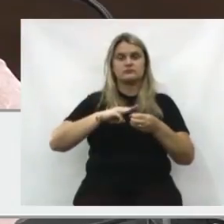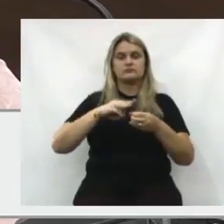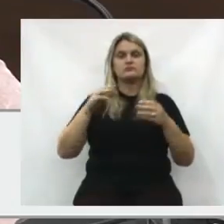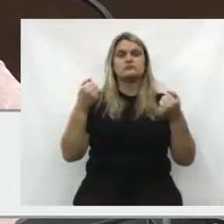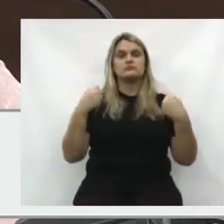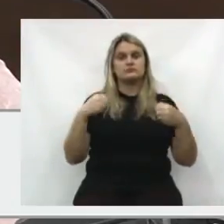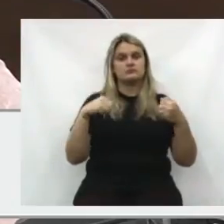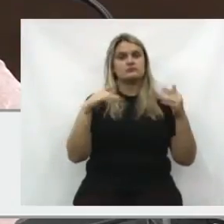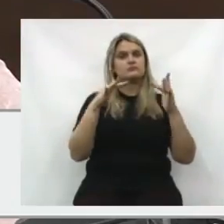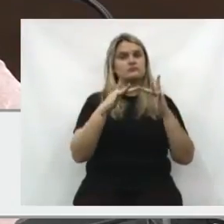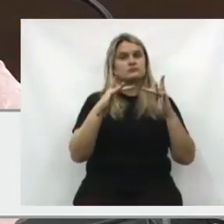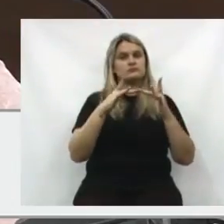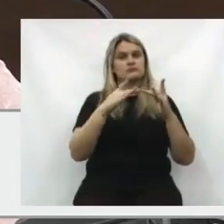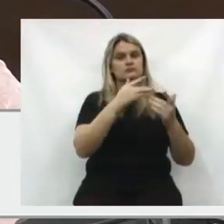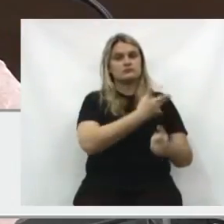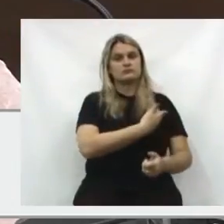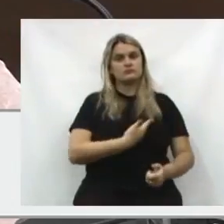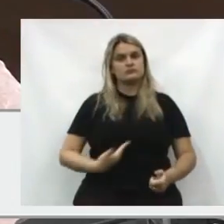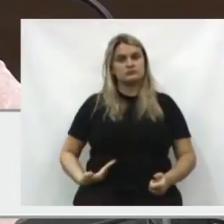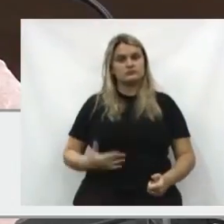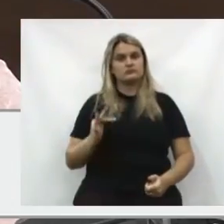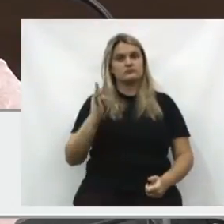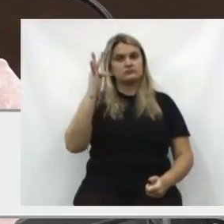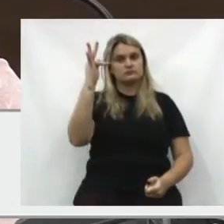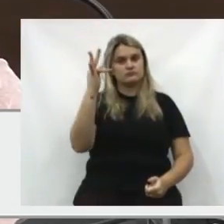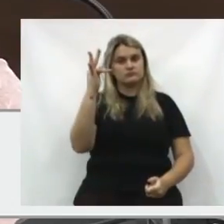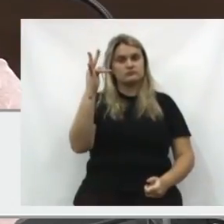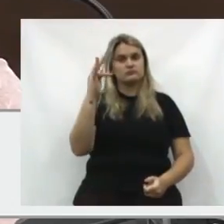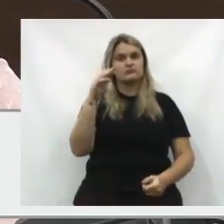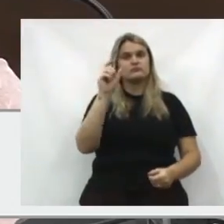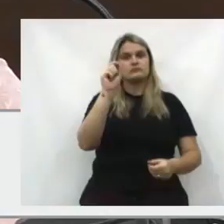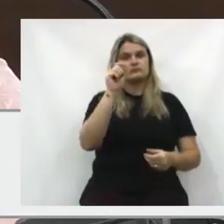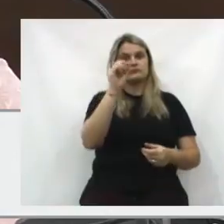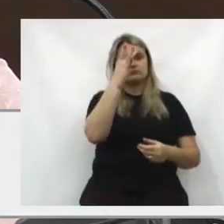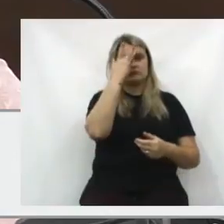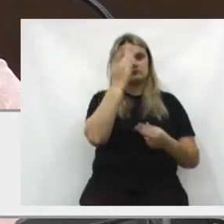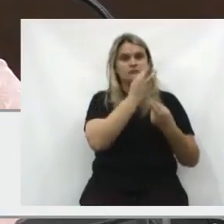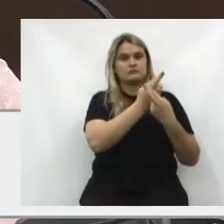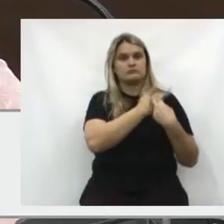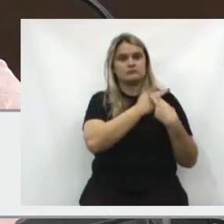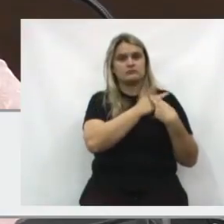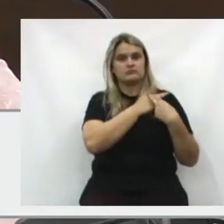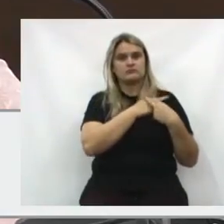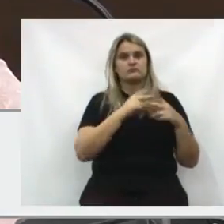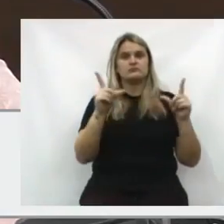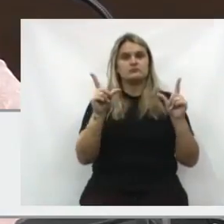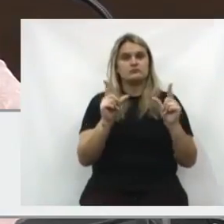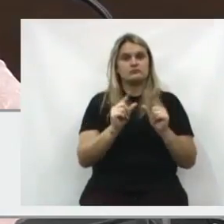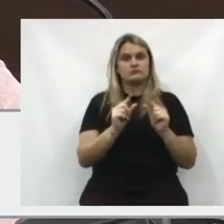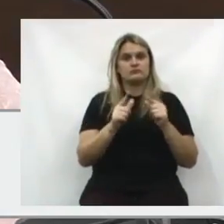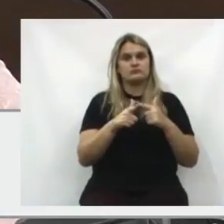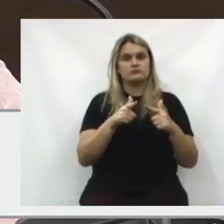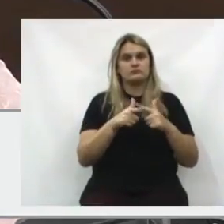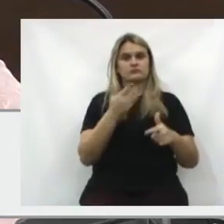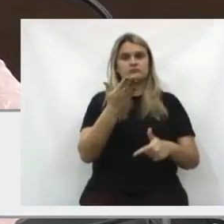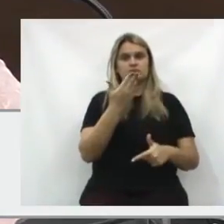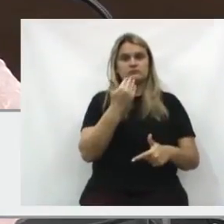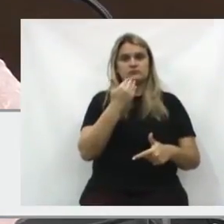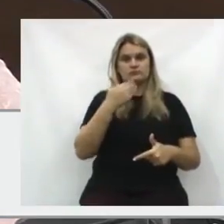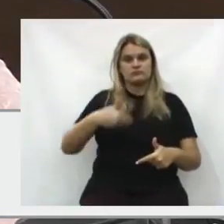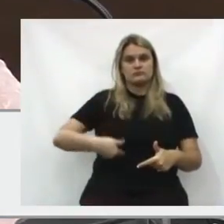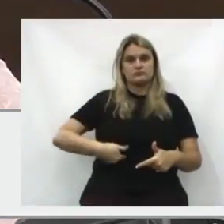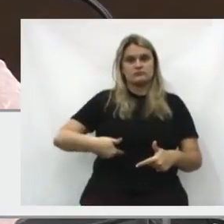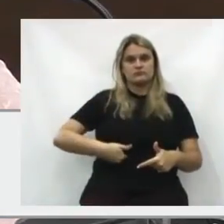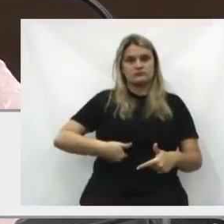prefeito municipal para que entre em contato com o governo federal na área de erradicação da fome